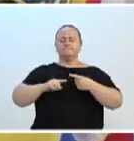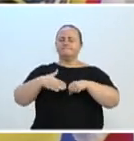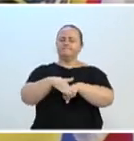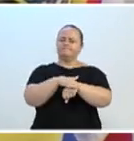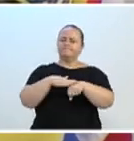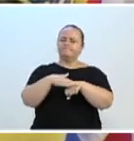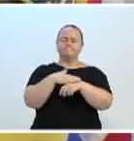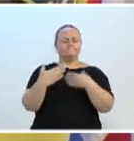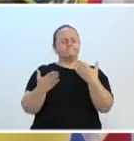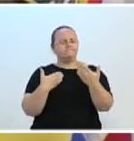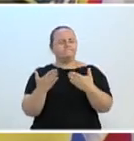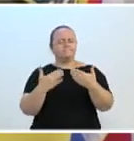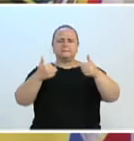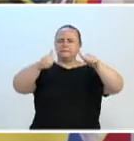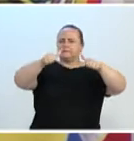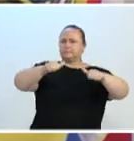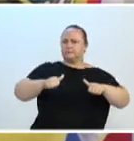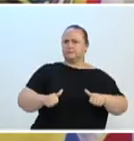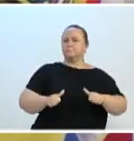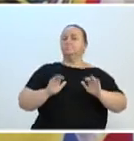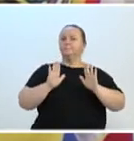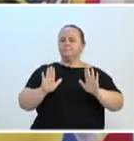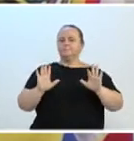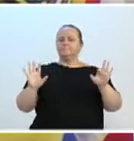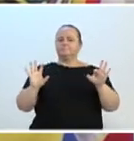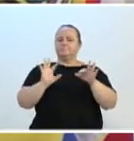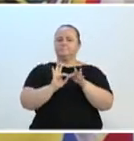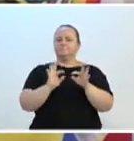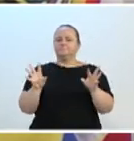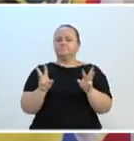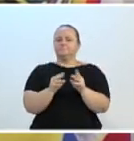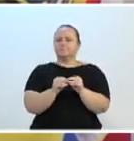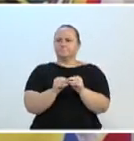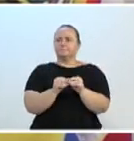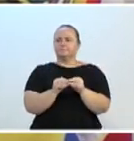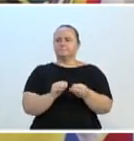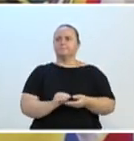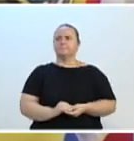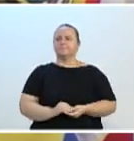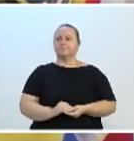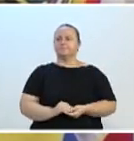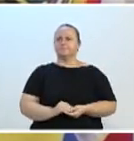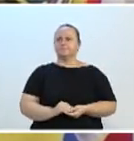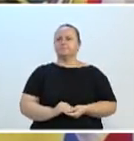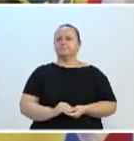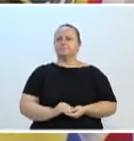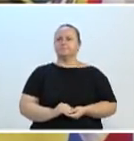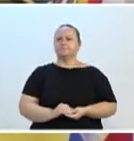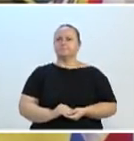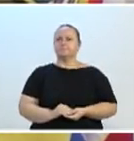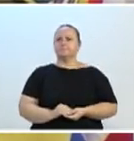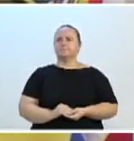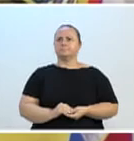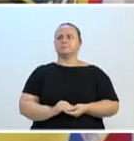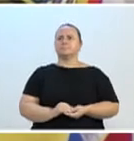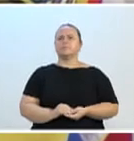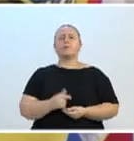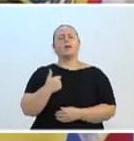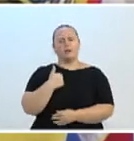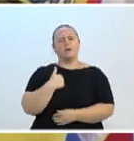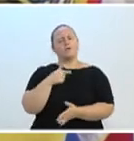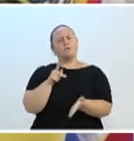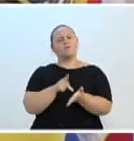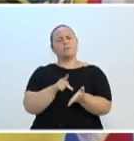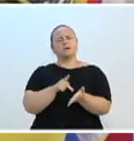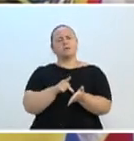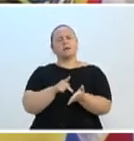sentamos, analisamos e chegamos a um denominador comum. Confesso a Vossa Excelência que, a princípio, é o meu último mandato e eu tenho um interesse muito grande de